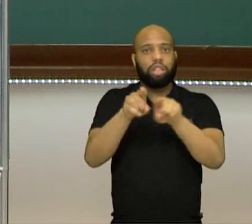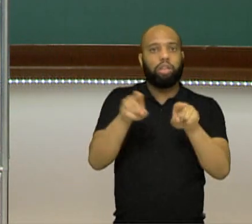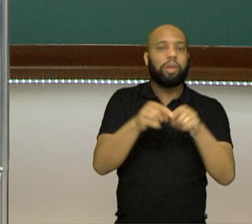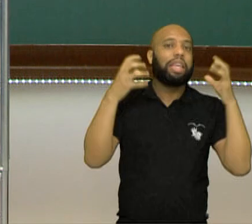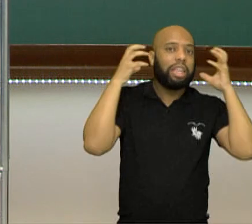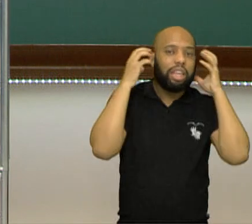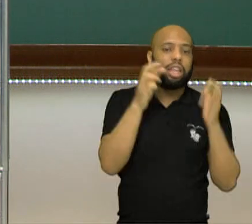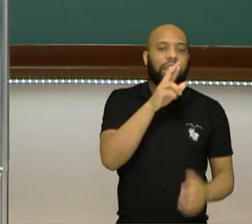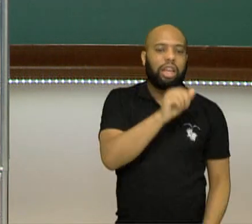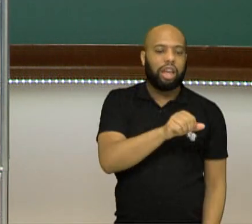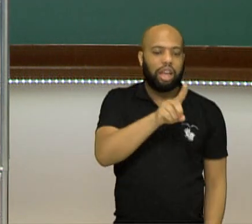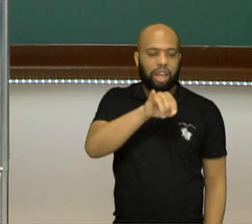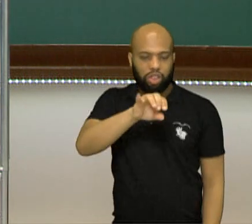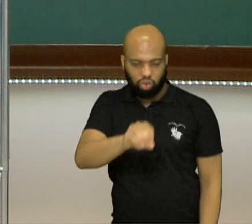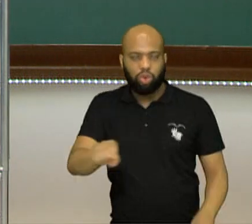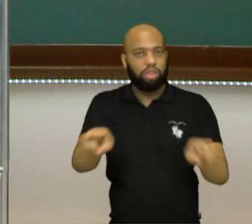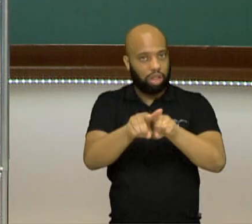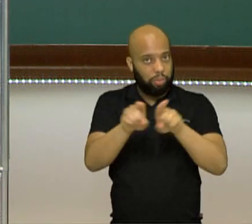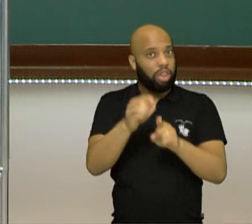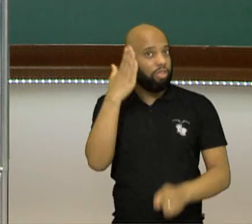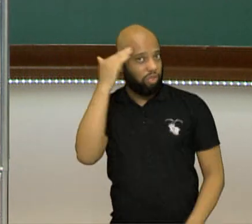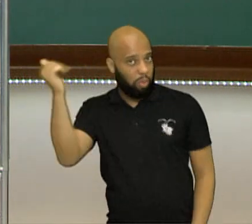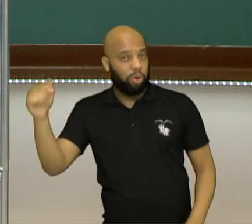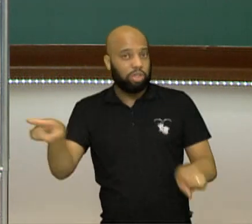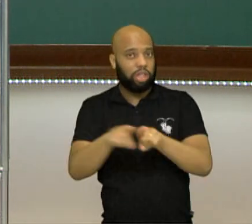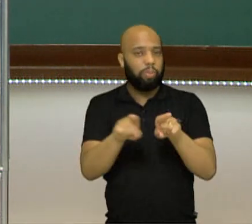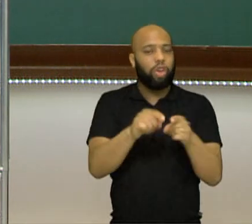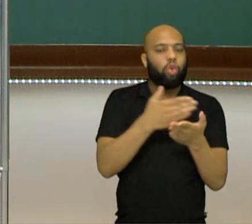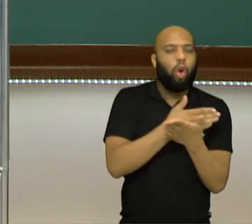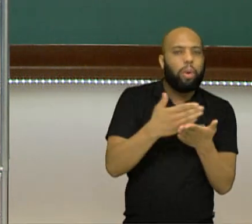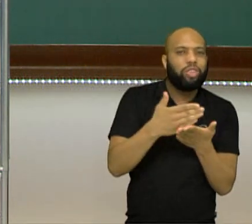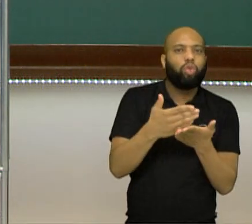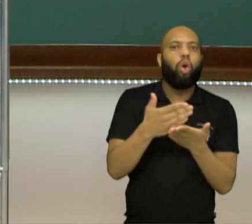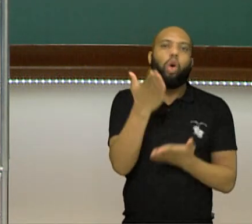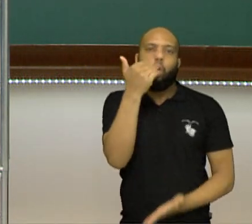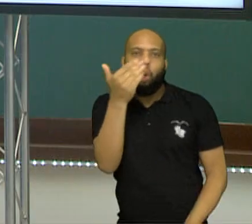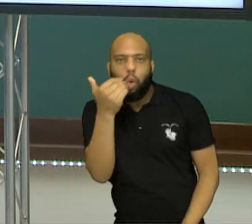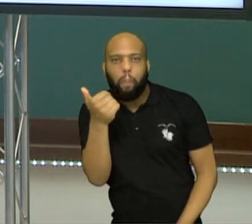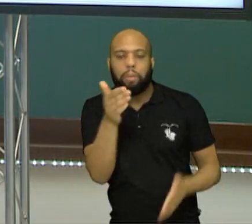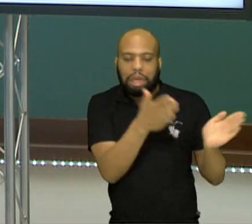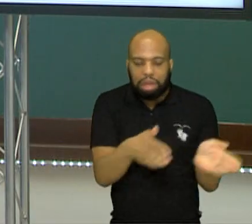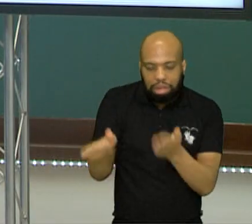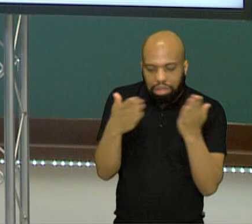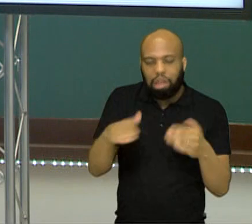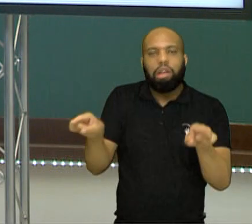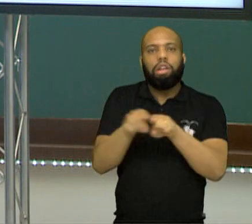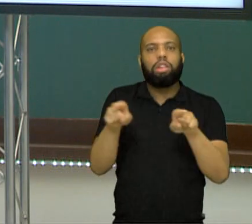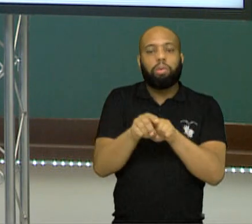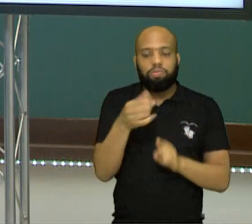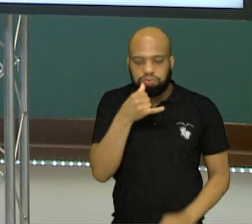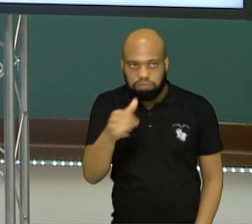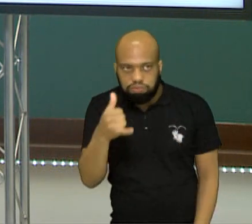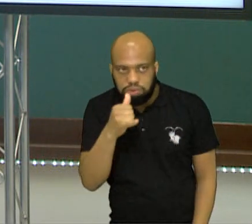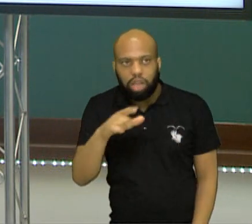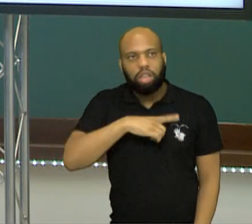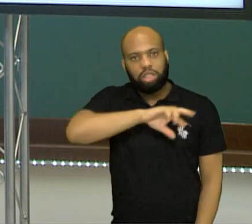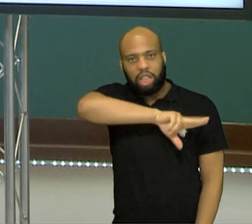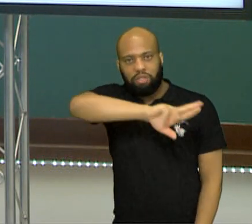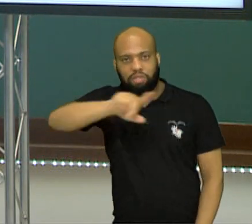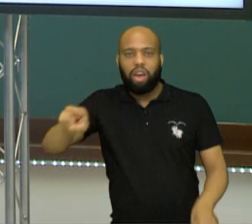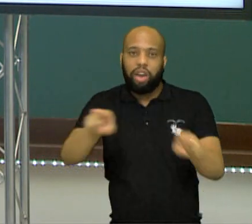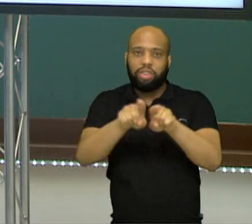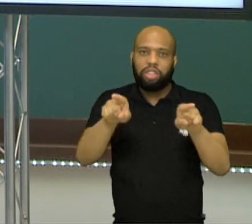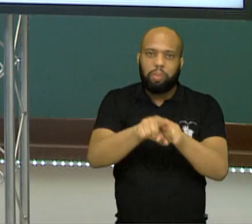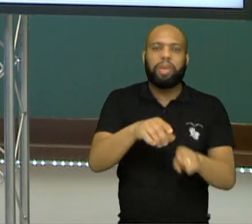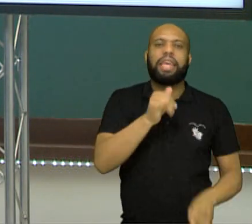nas casas, chegada dos alimentos industrializados, a chegada da eletricidade trouxe também muitos